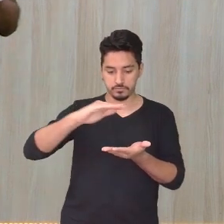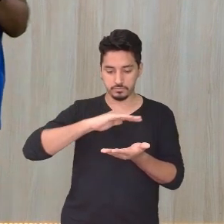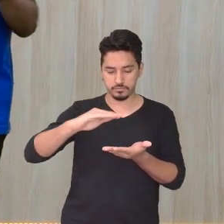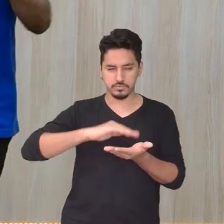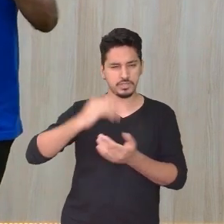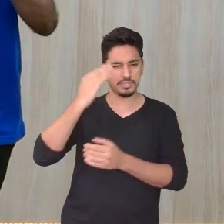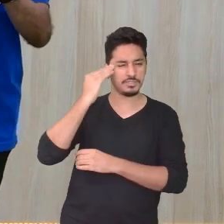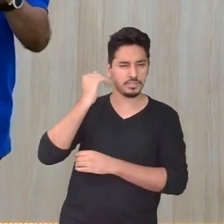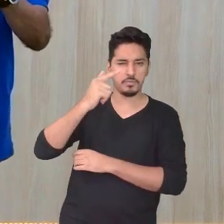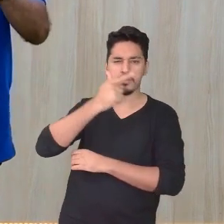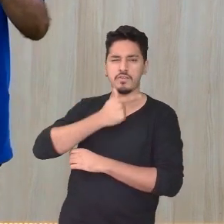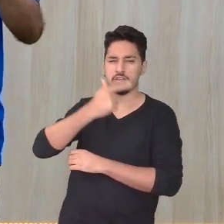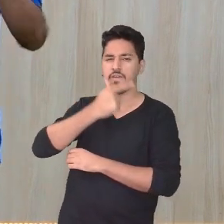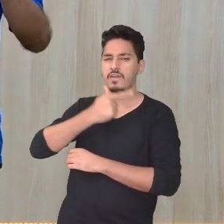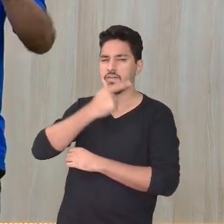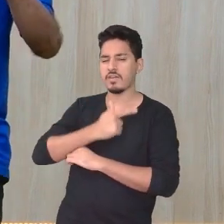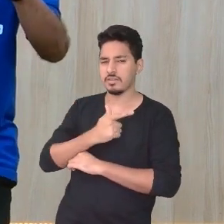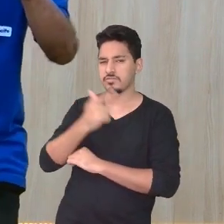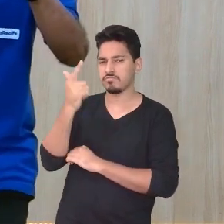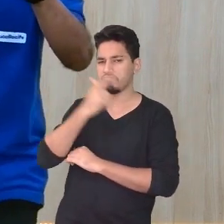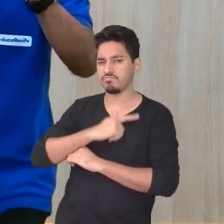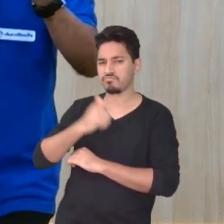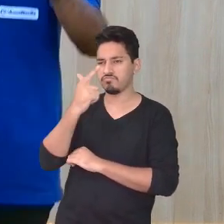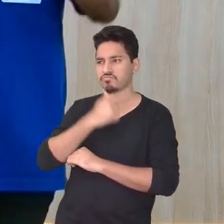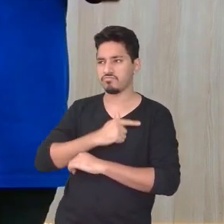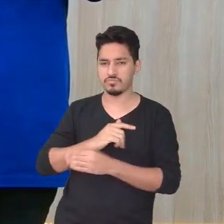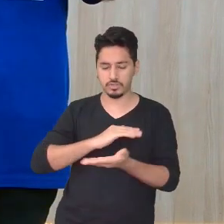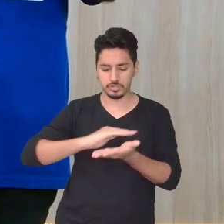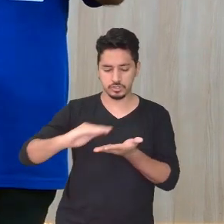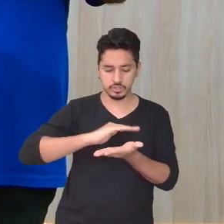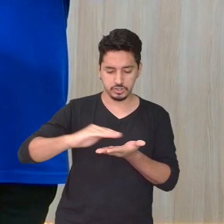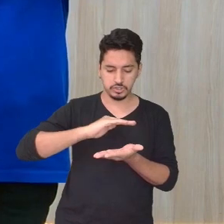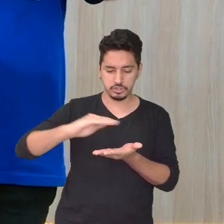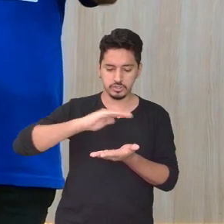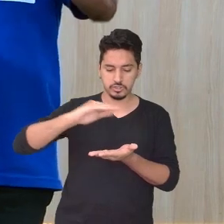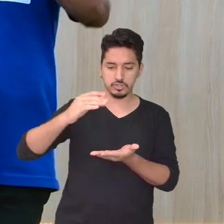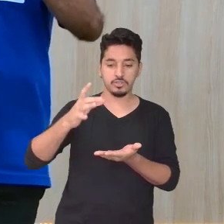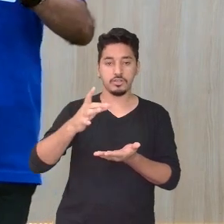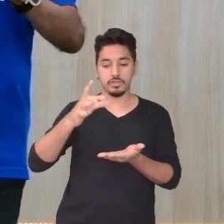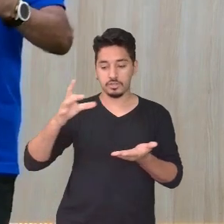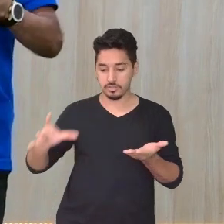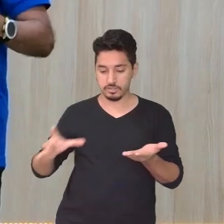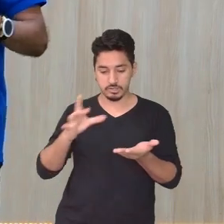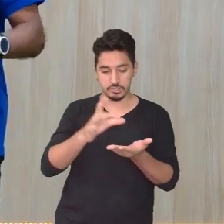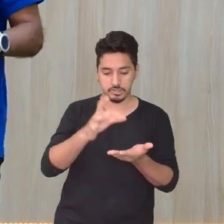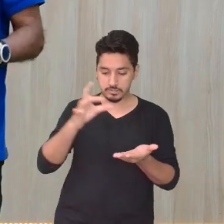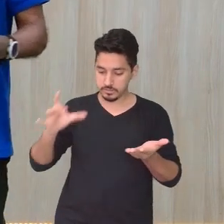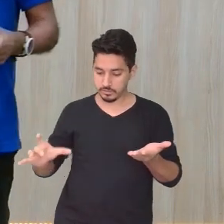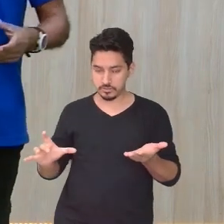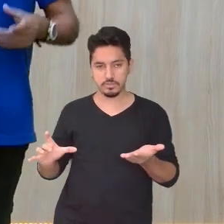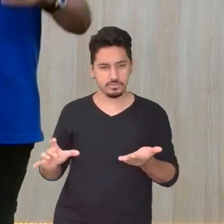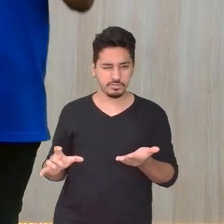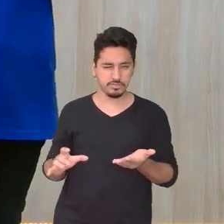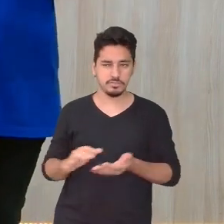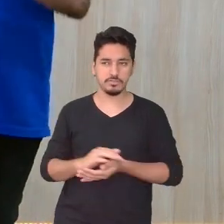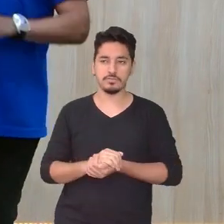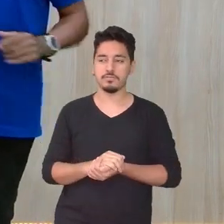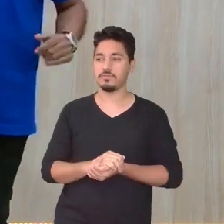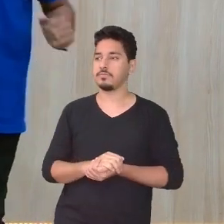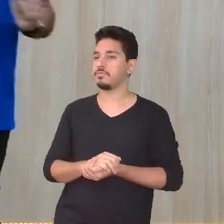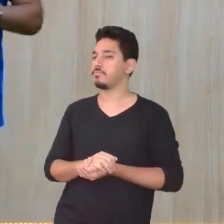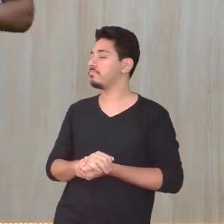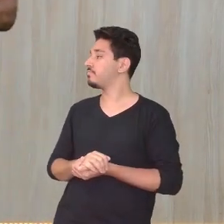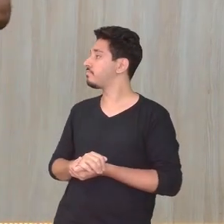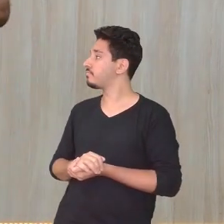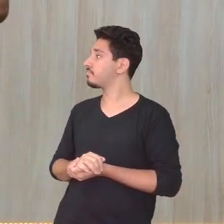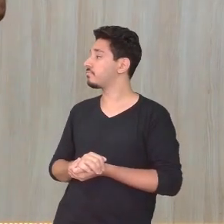queijinho que você tem um formato redondinho e sai fatiando ele assim, ó, forma de cilindro, ele tem várias bases, você sai cortando ele, né? Observa aí, essa figura